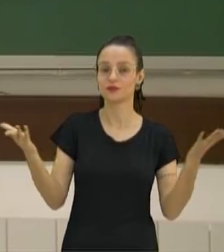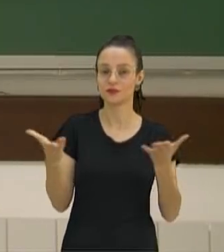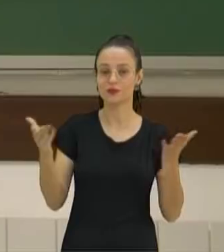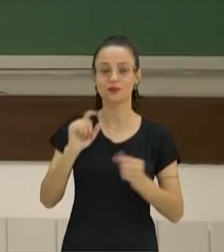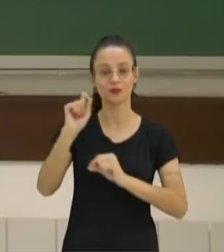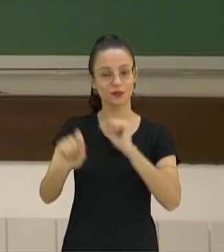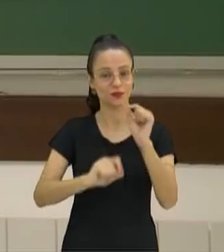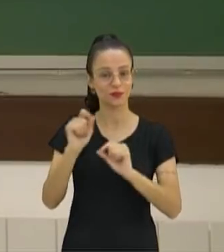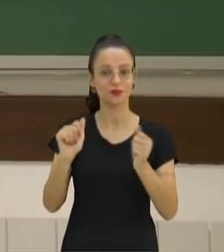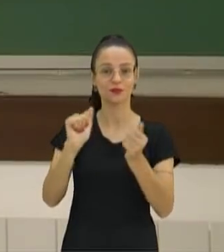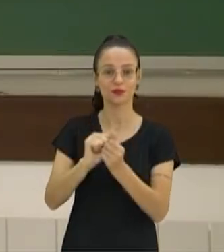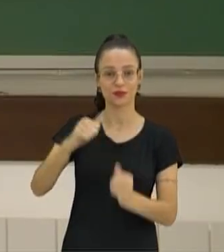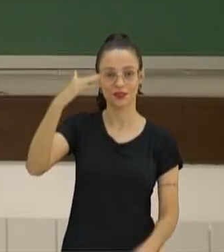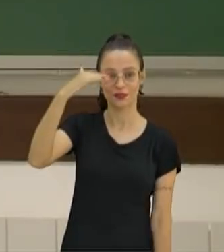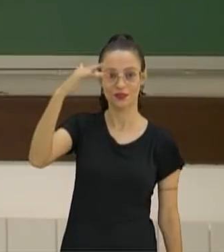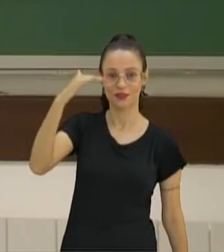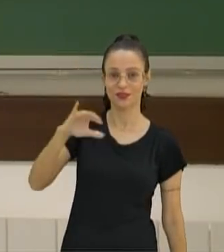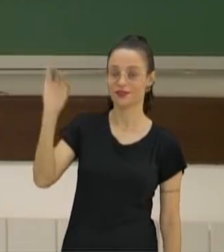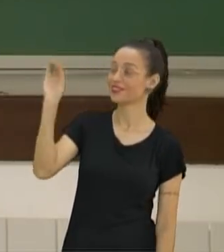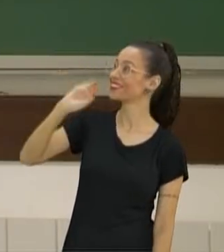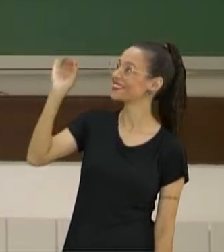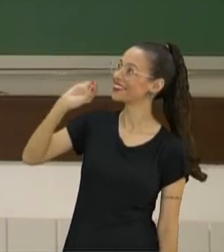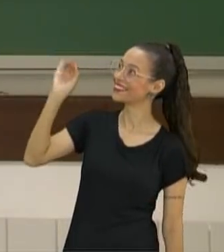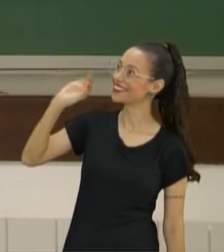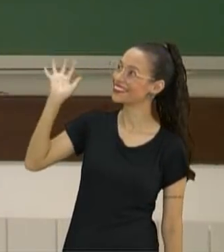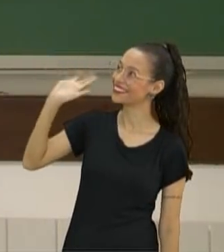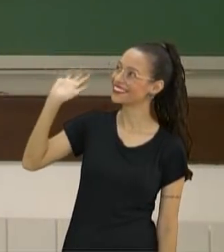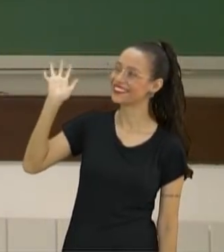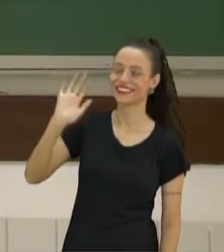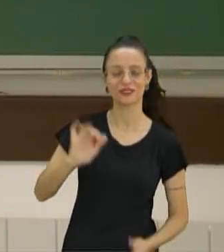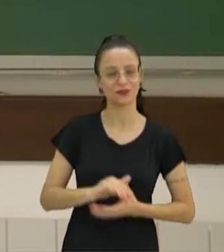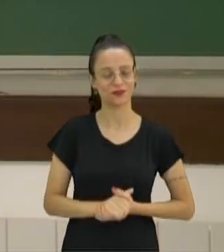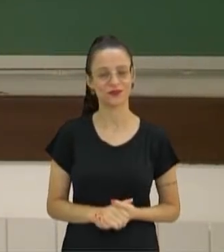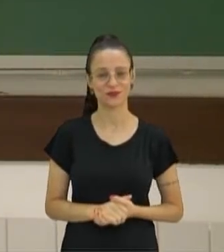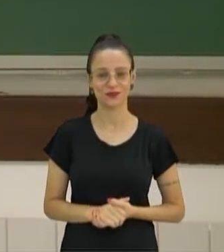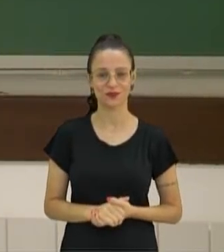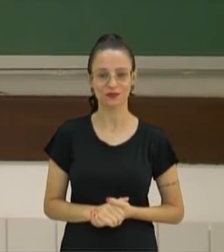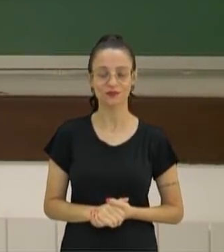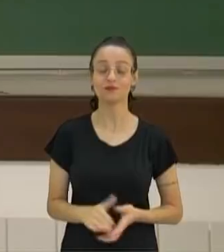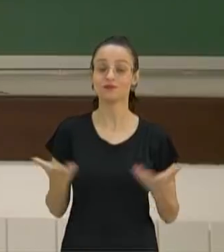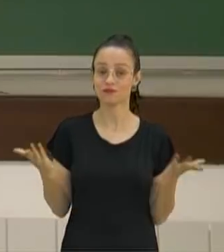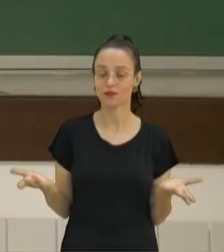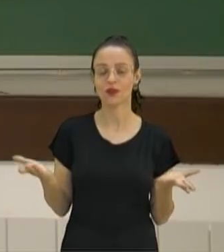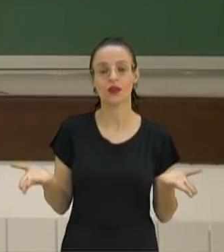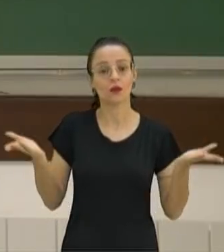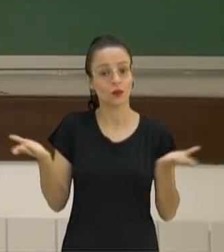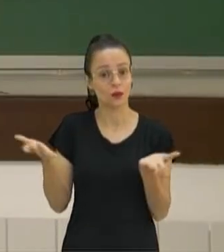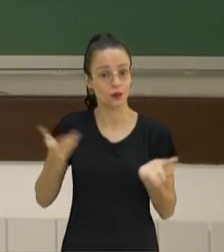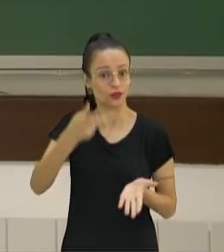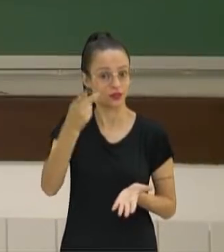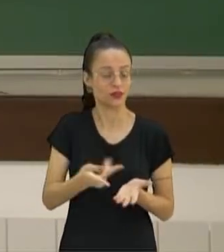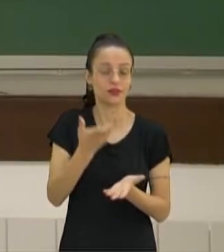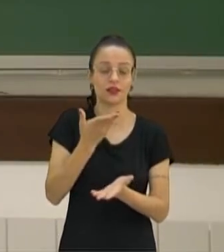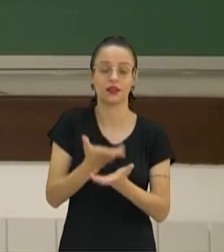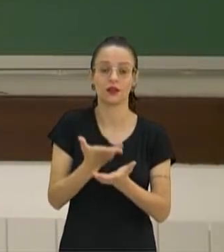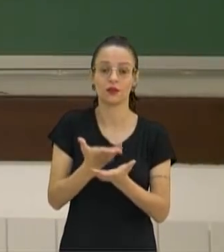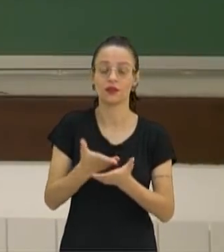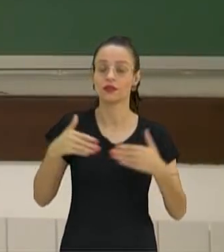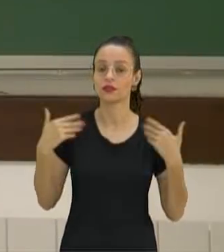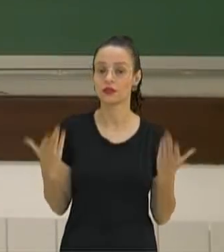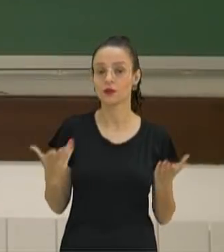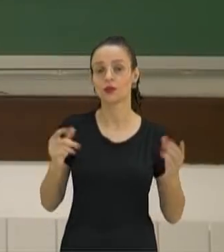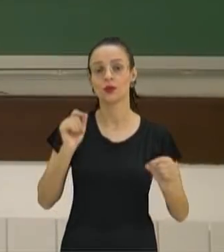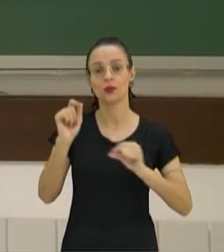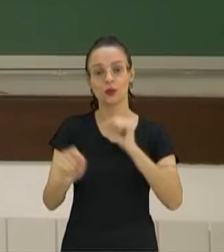hoje quem está com a gente é a Viviana. Oi, Viviana! Pessoal, na nossa aula de hoje, então, a